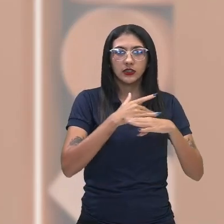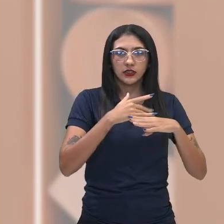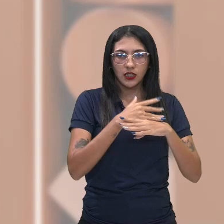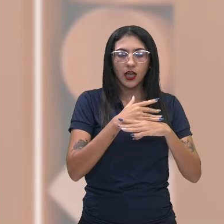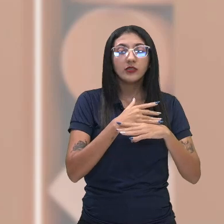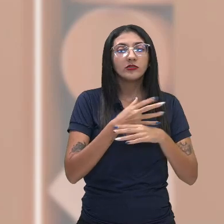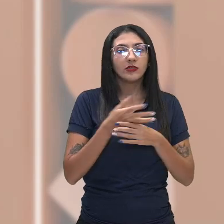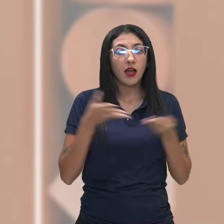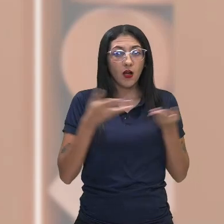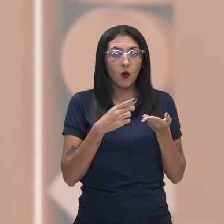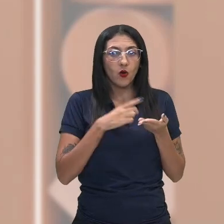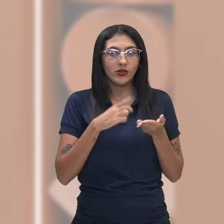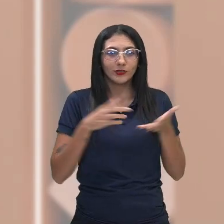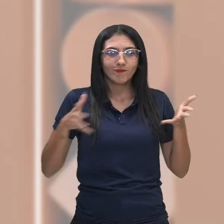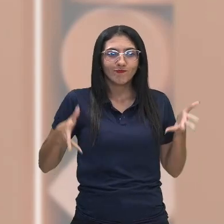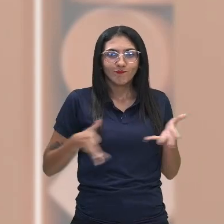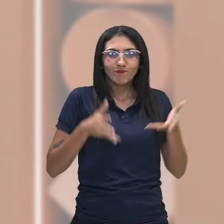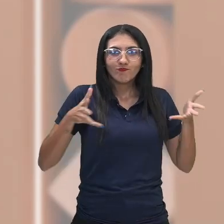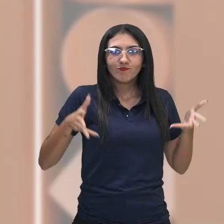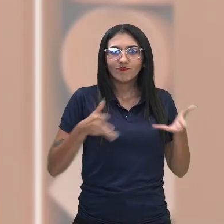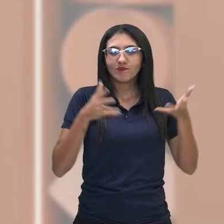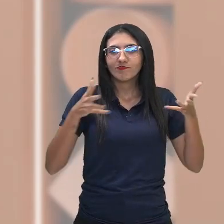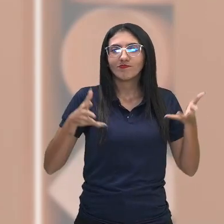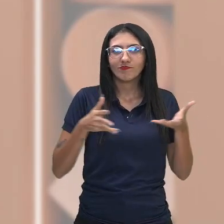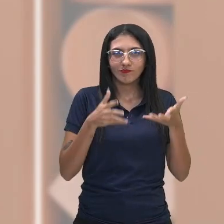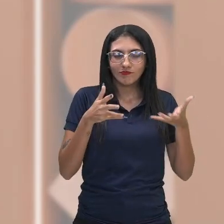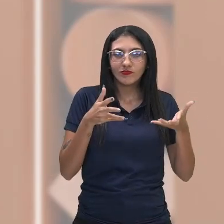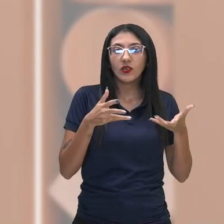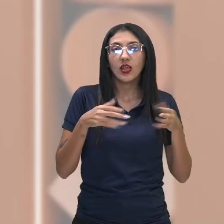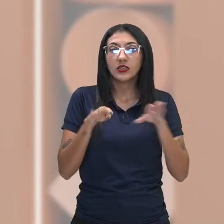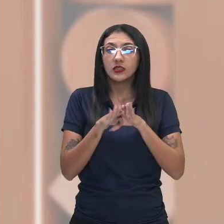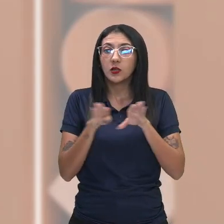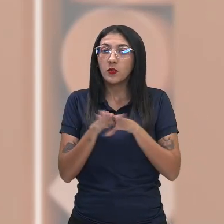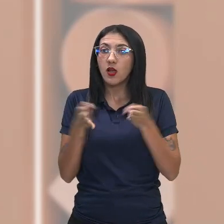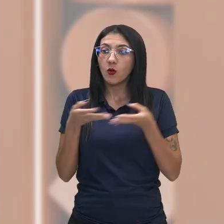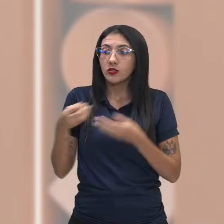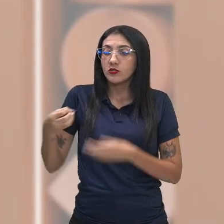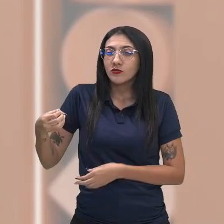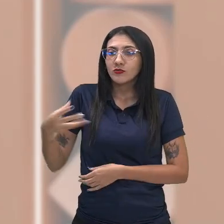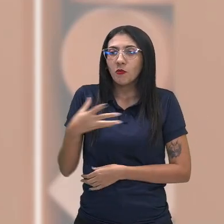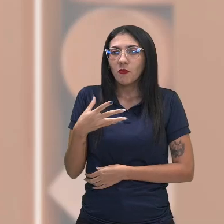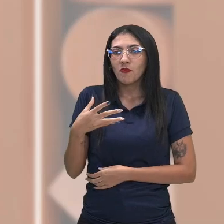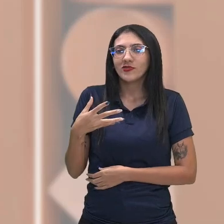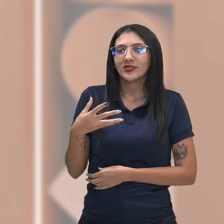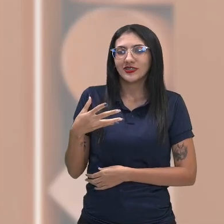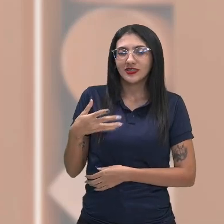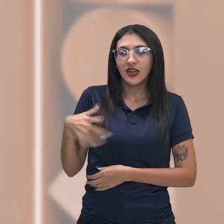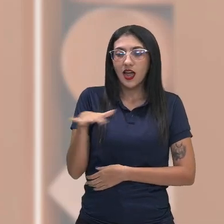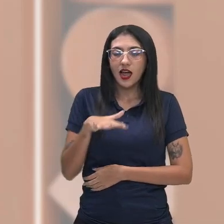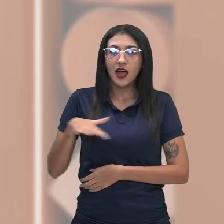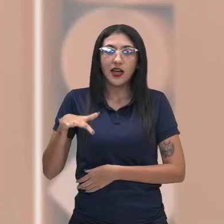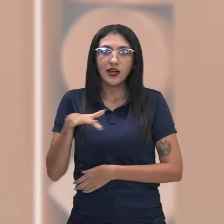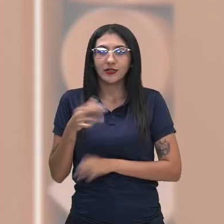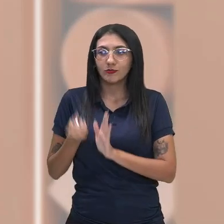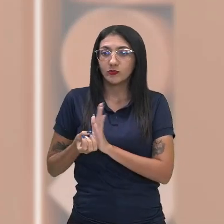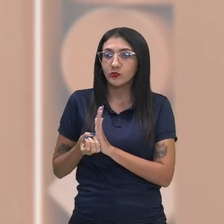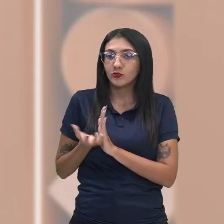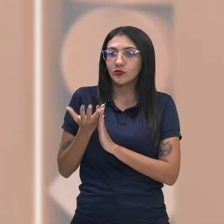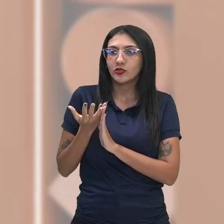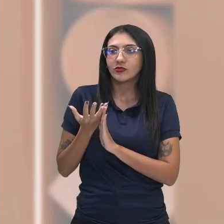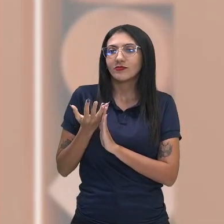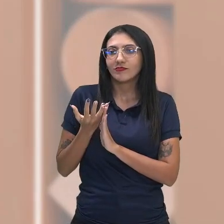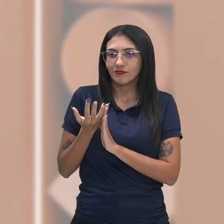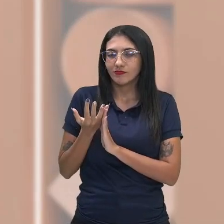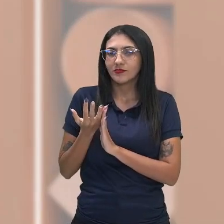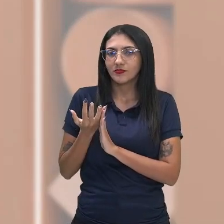novo fôlego de vida com a volta das pessoas, como também novas cidades irão aparecer.